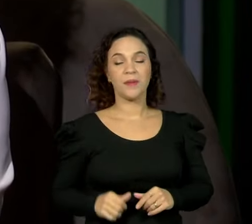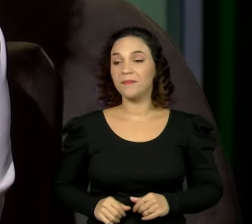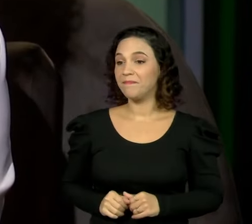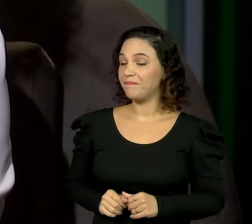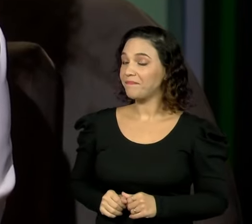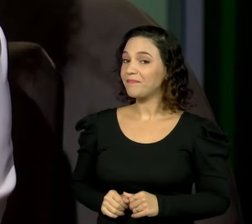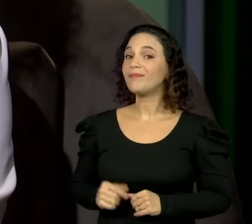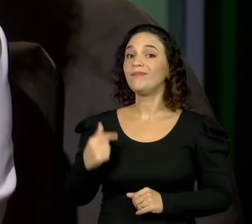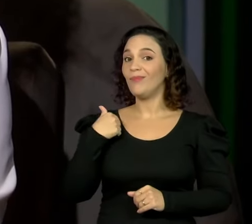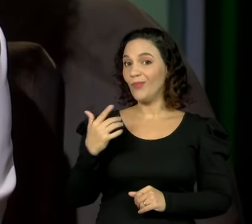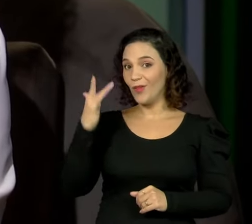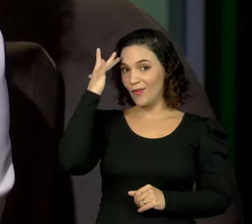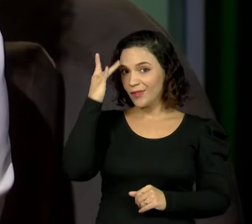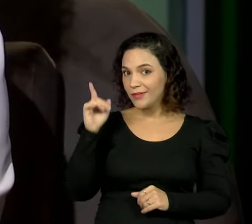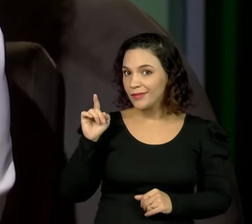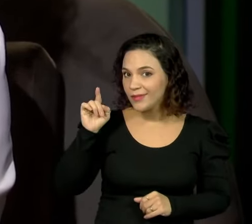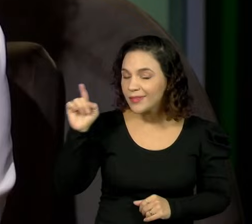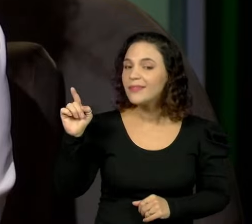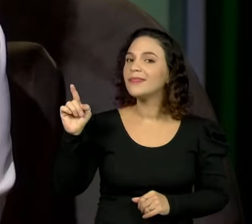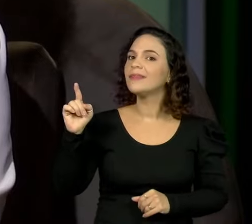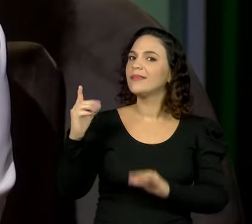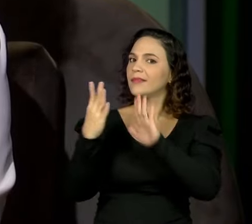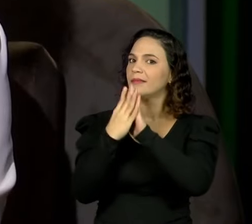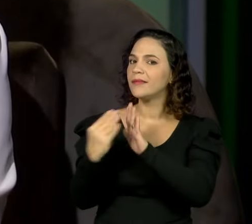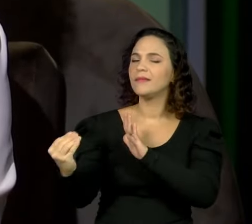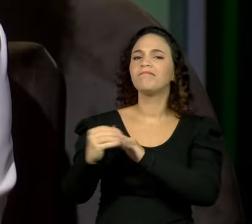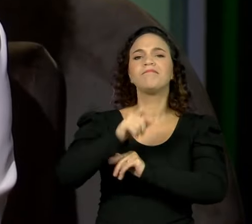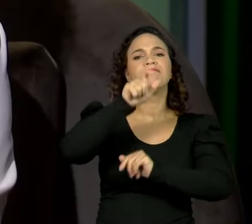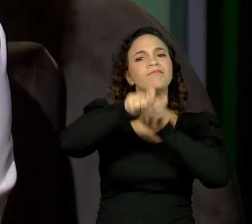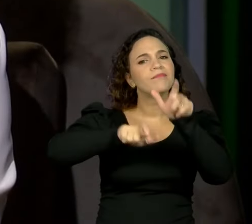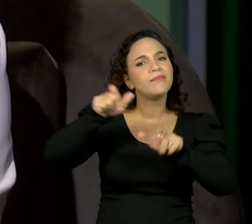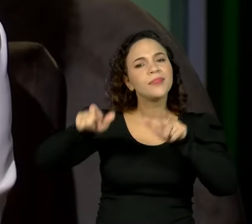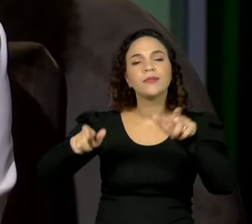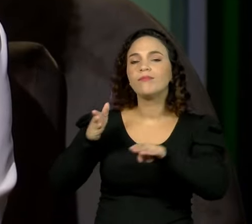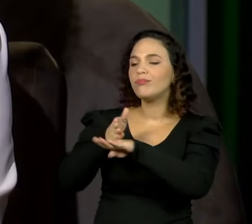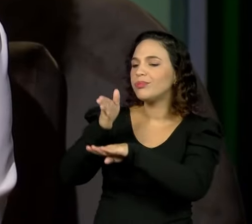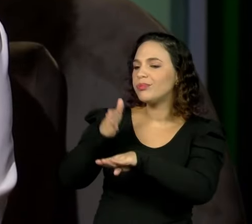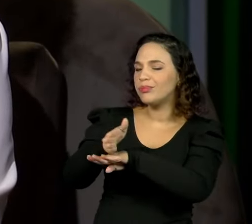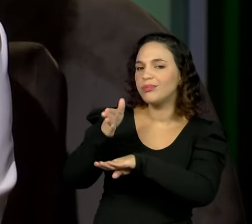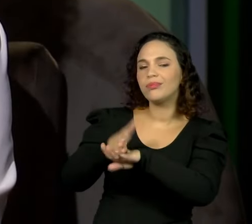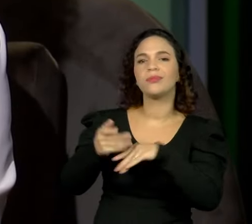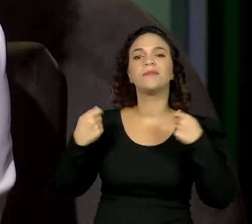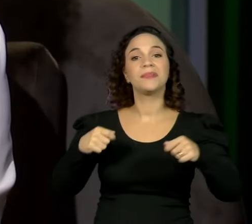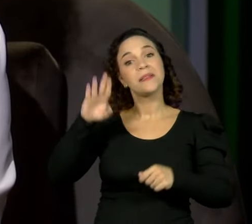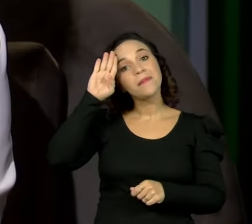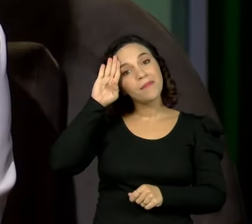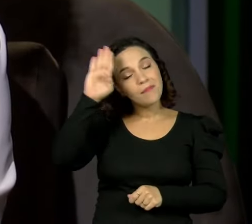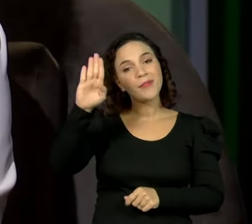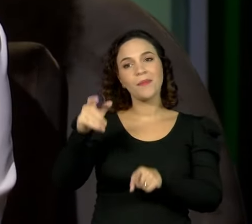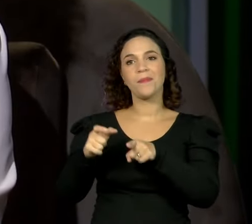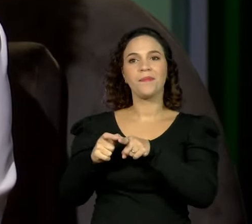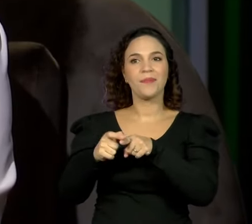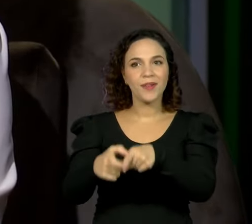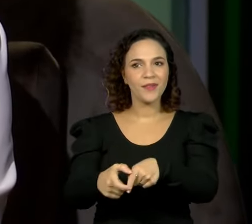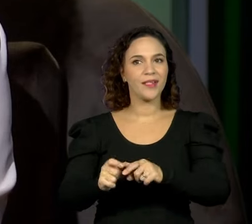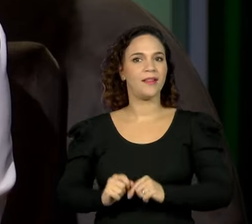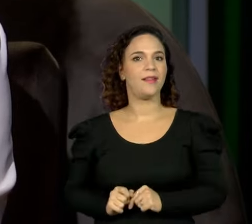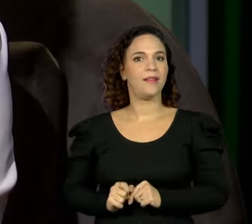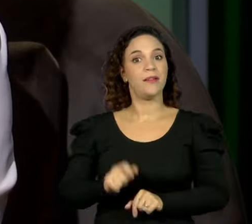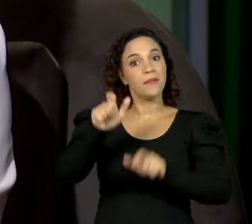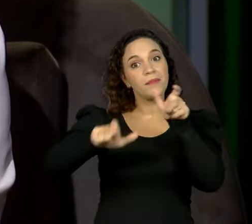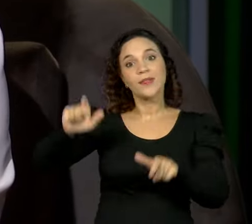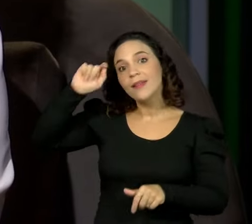é um tipo de trabalho que a gente precisa que toda a população tenha acesso, sobretudo a população das periferias, a população